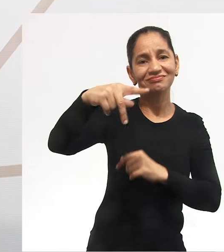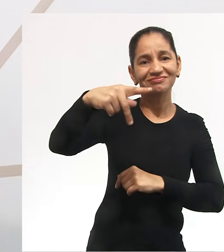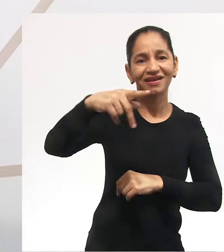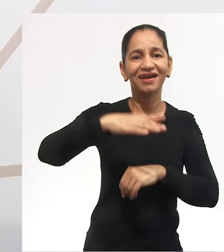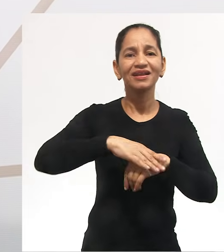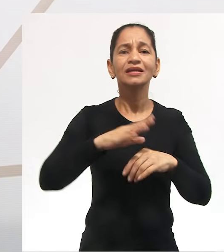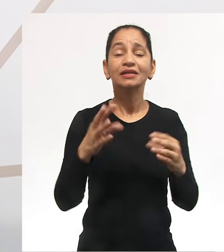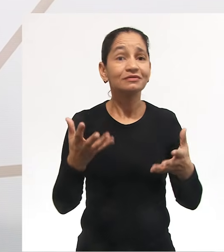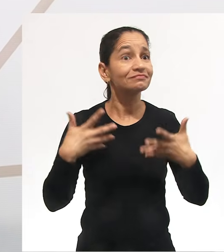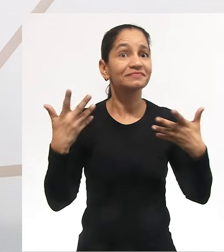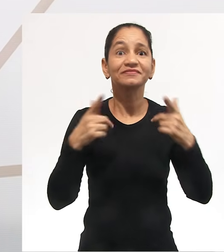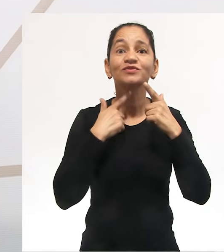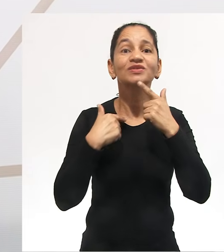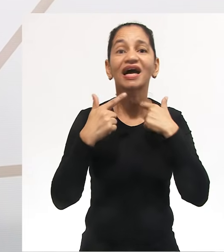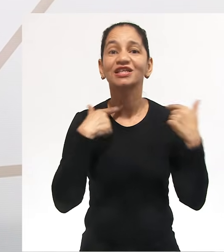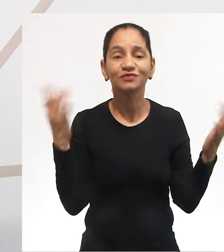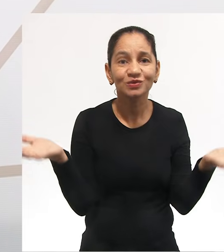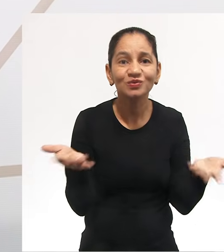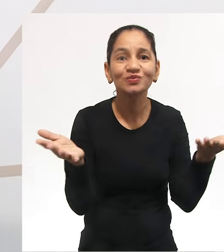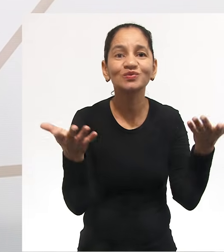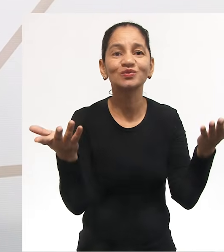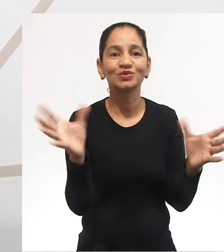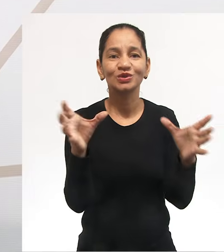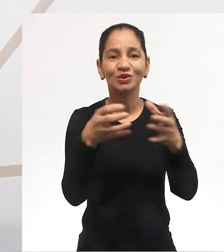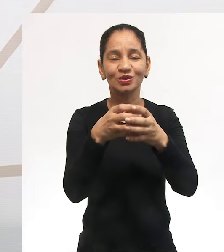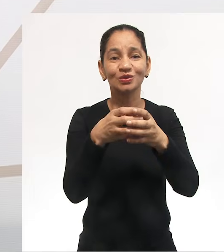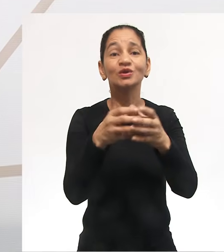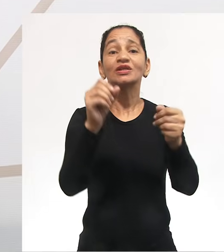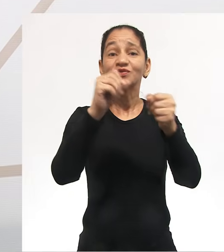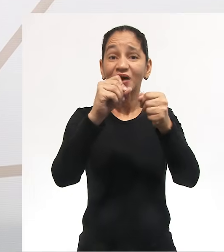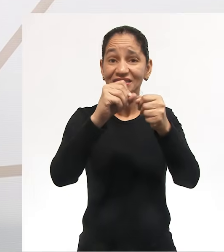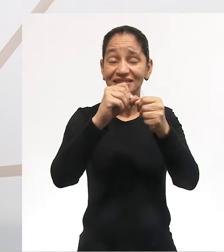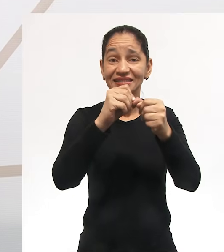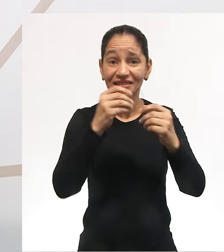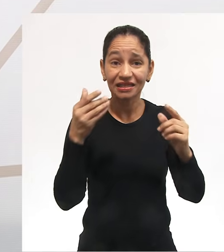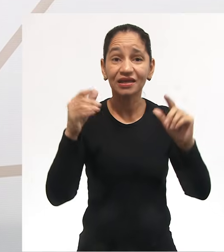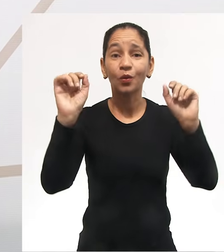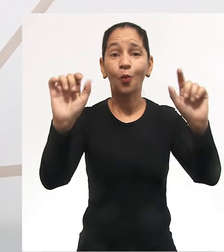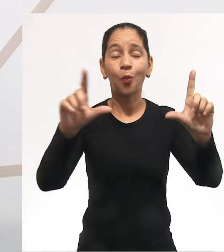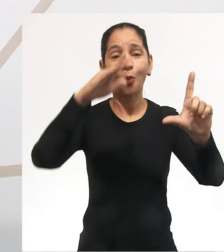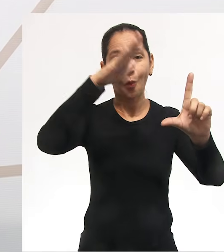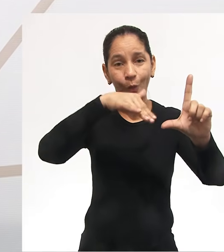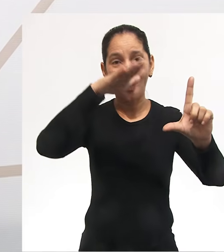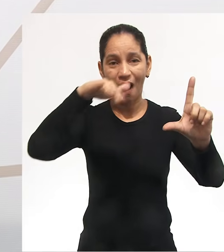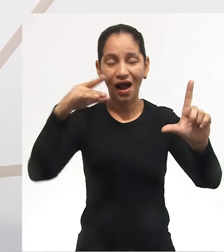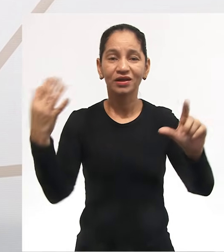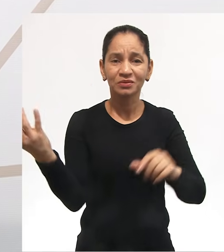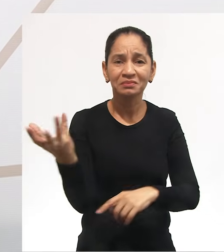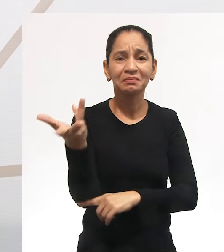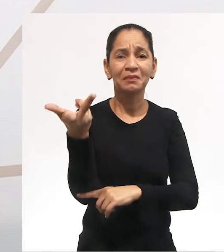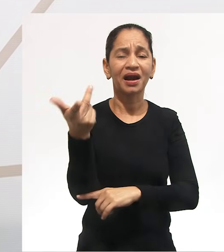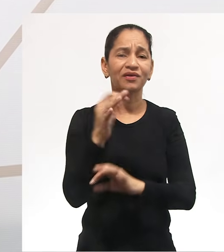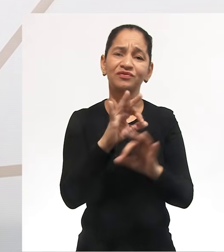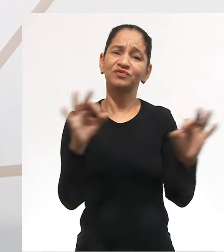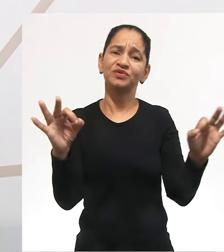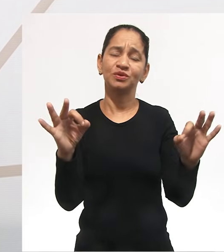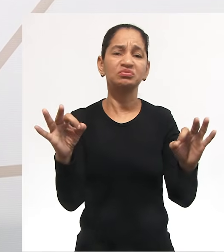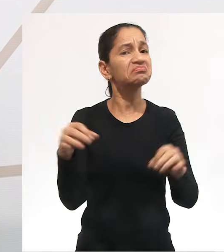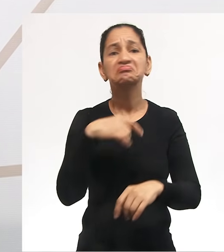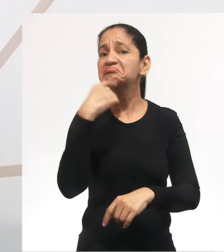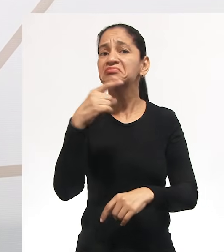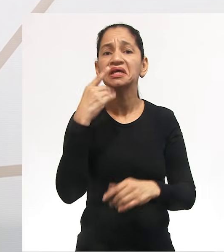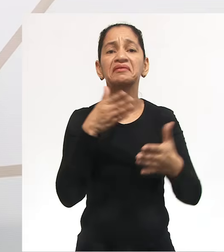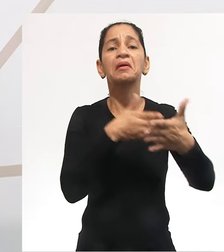fora isso, a gente não teve, porque as crianças ficaram tão empolgadas com o projeto, tão empolgadas em realizar, em executar